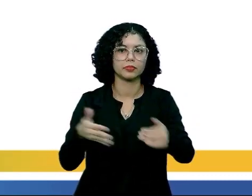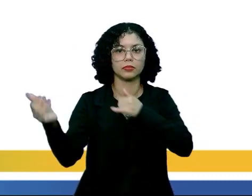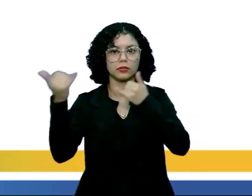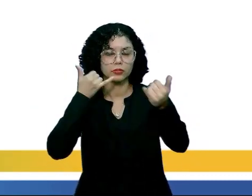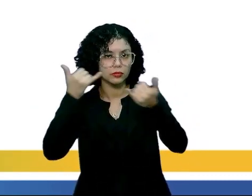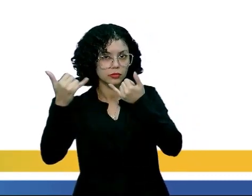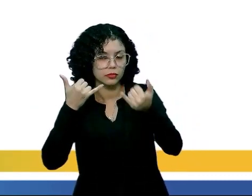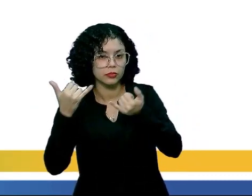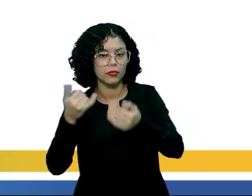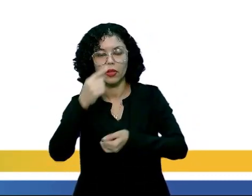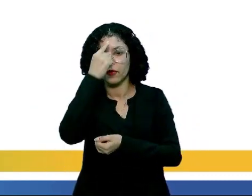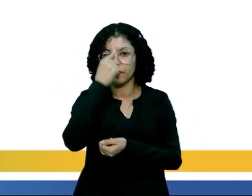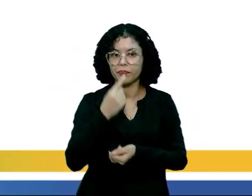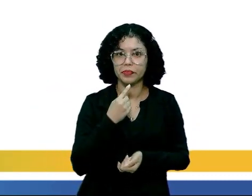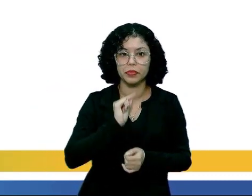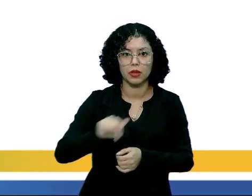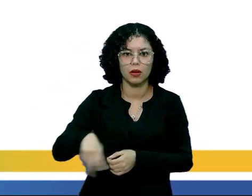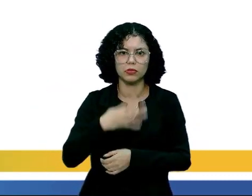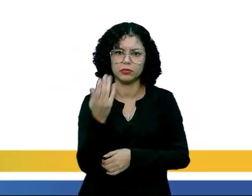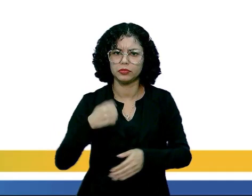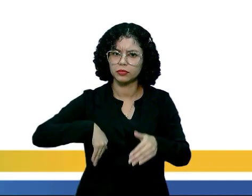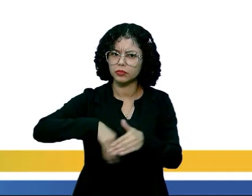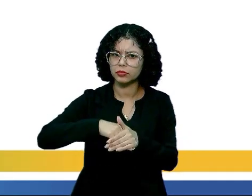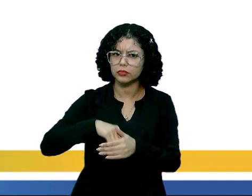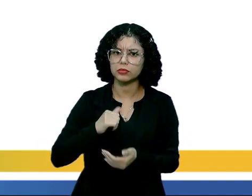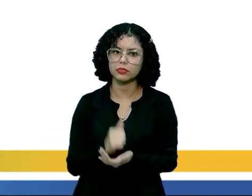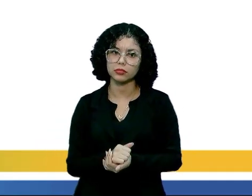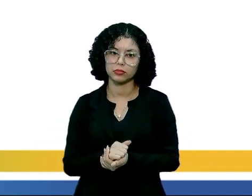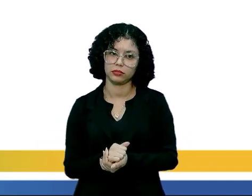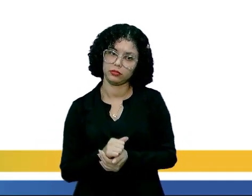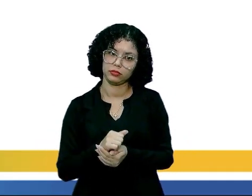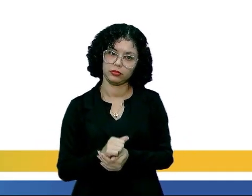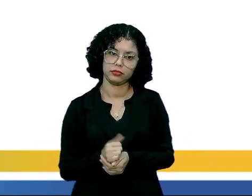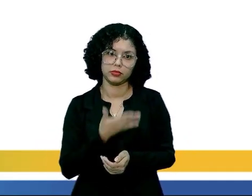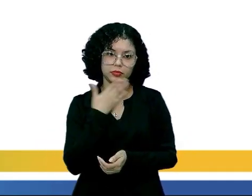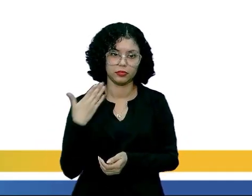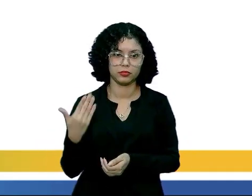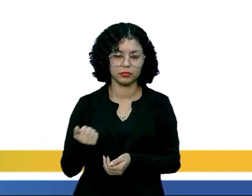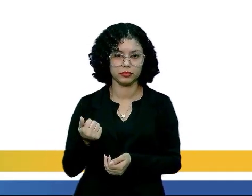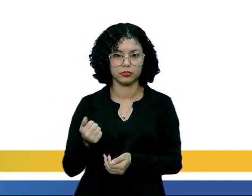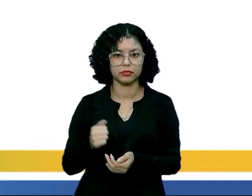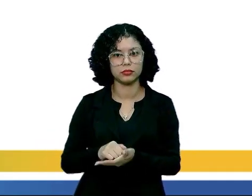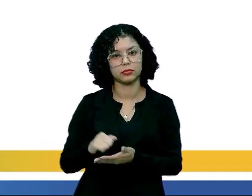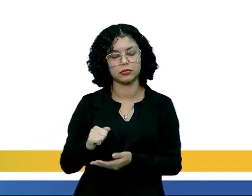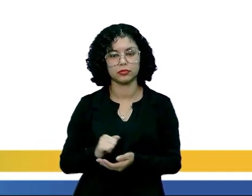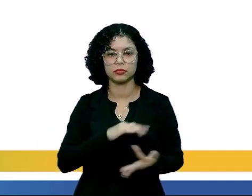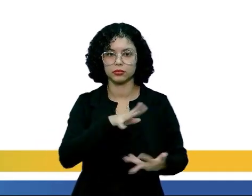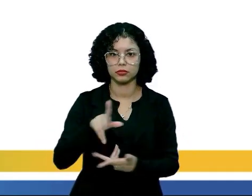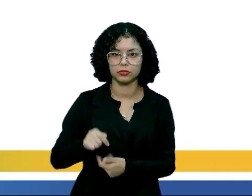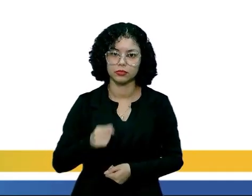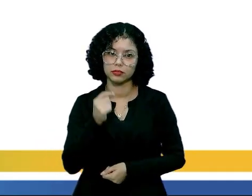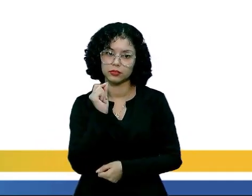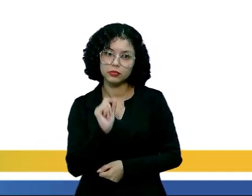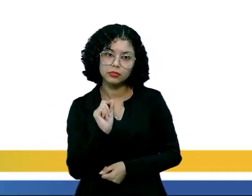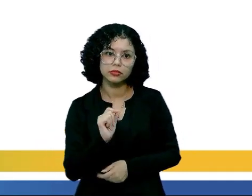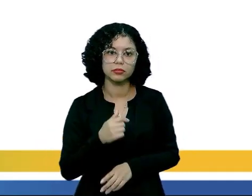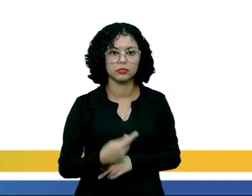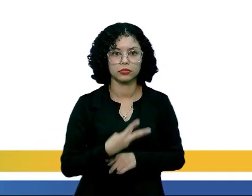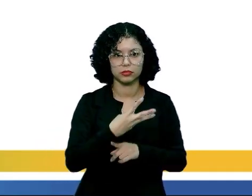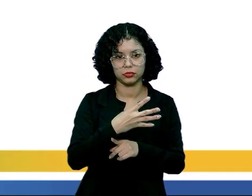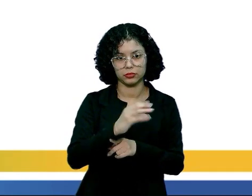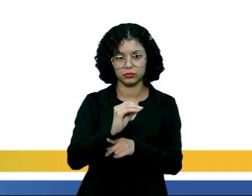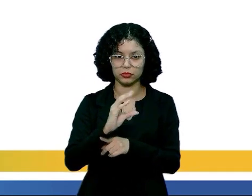informação aí dessa imagem ó Quanto vale o gol temos a melhor melhor jogadora do mundo do universo de meu Deus que